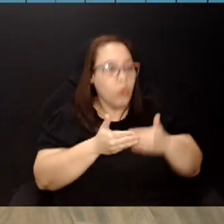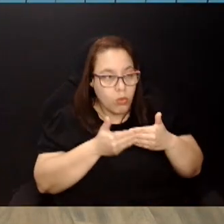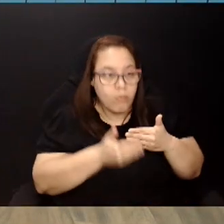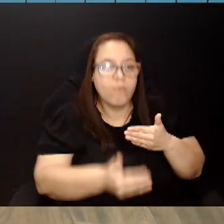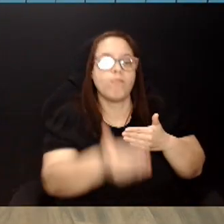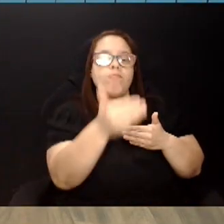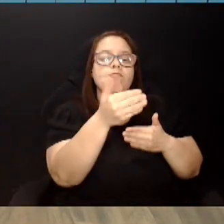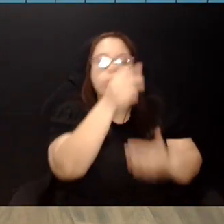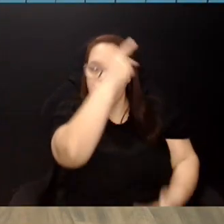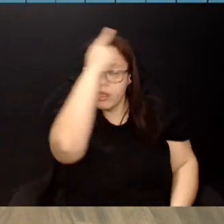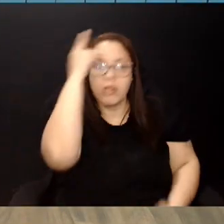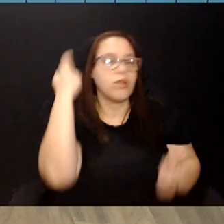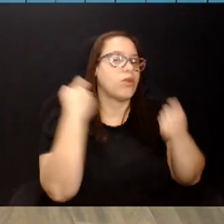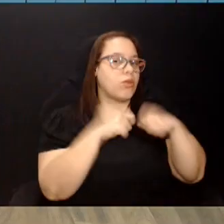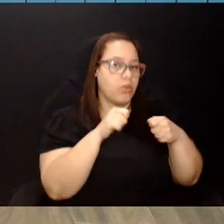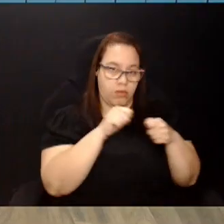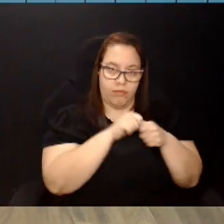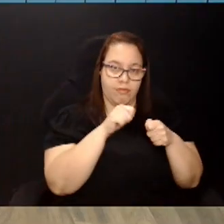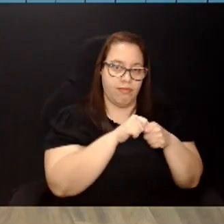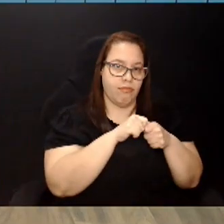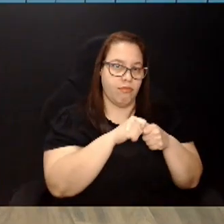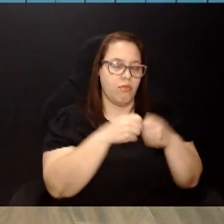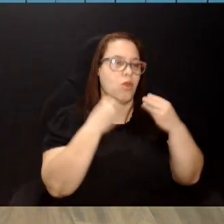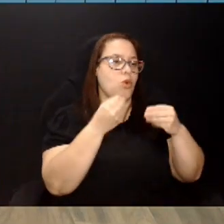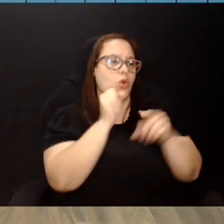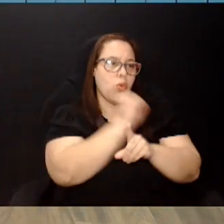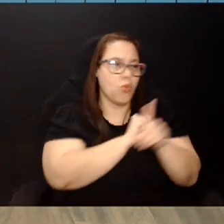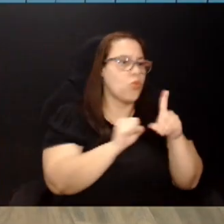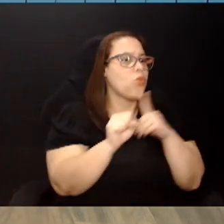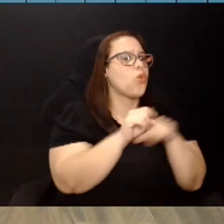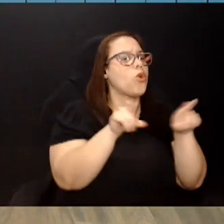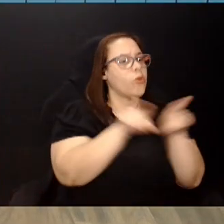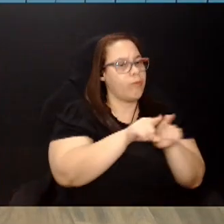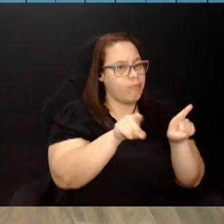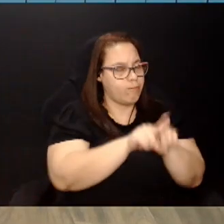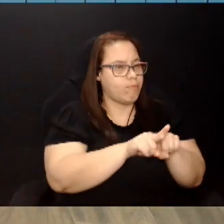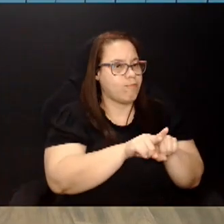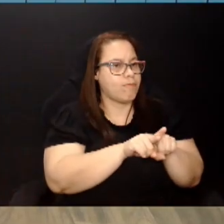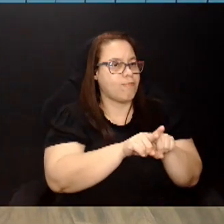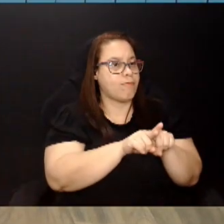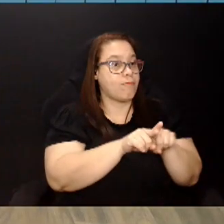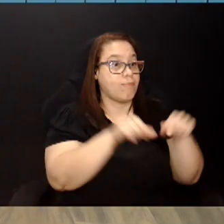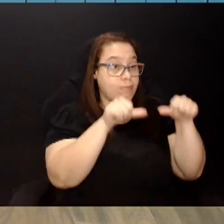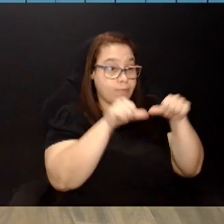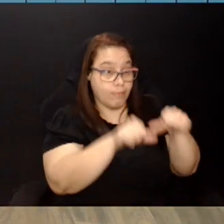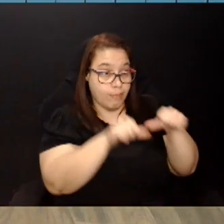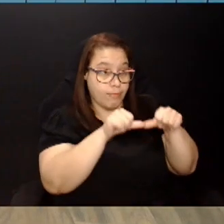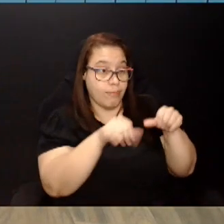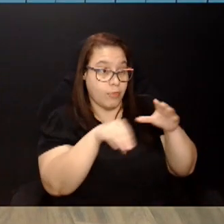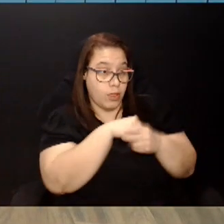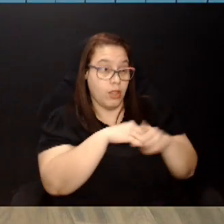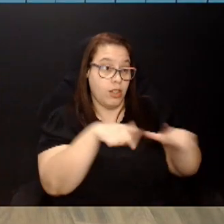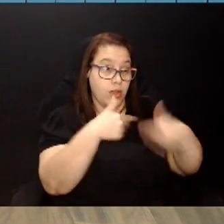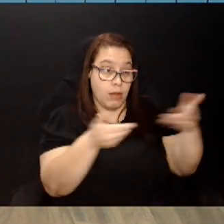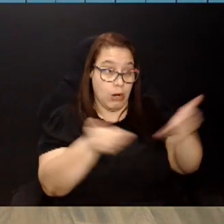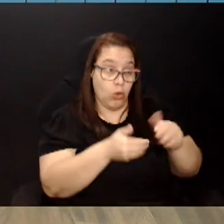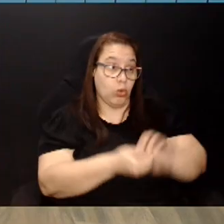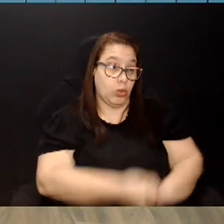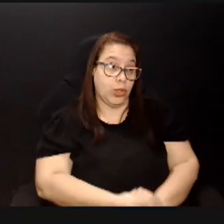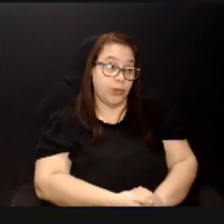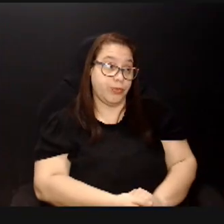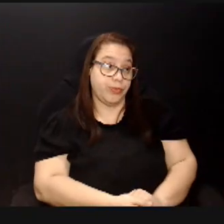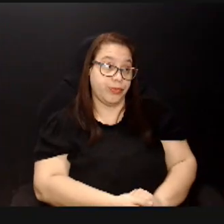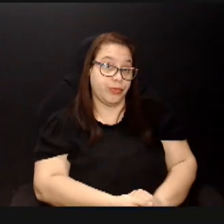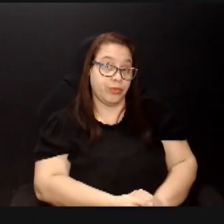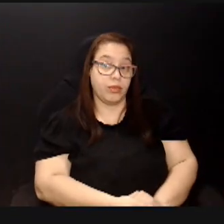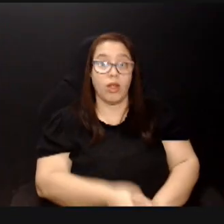pessoas precisam fazer, seja como sociedade, mas também quem estão aí dentro do mercado hoje? Bom, a